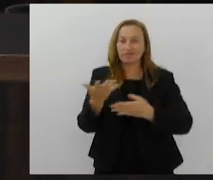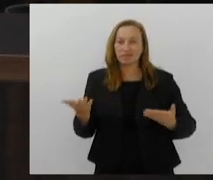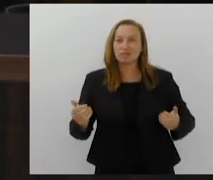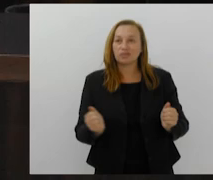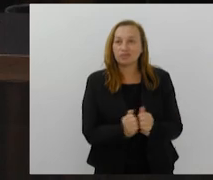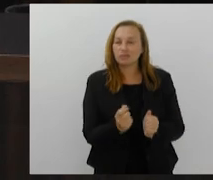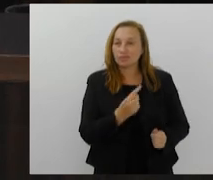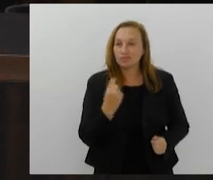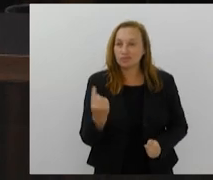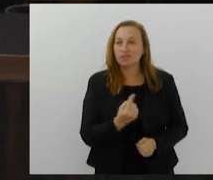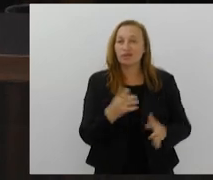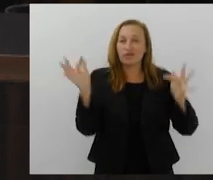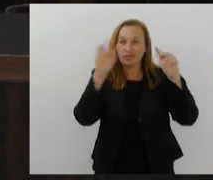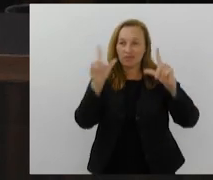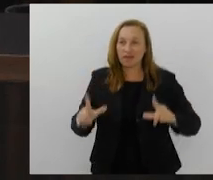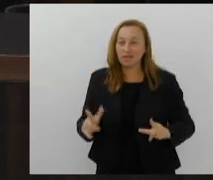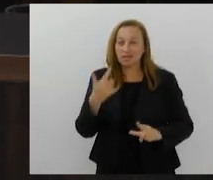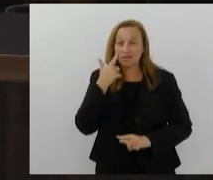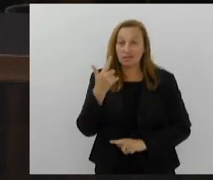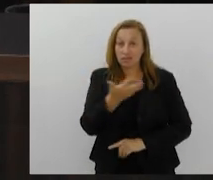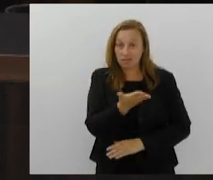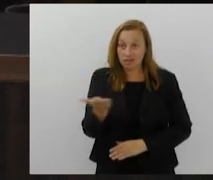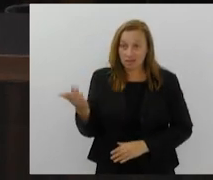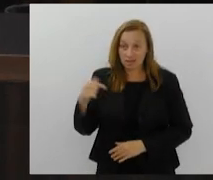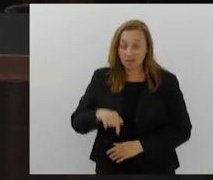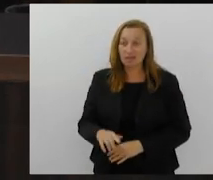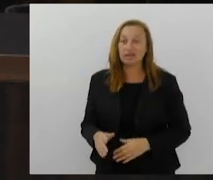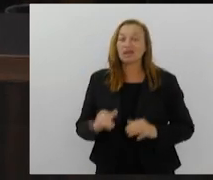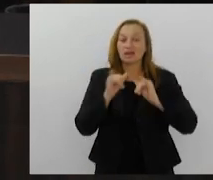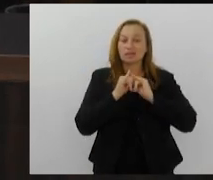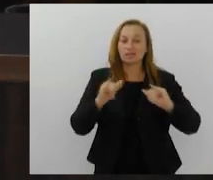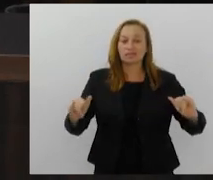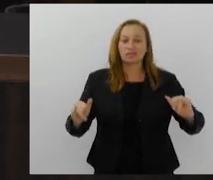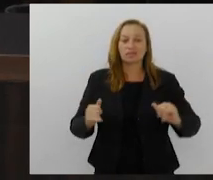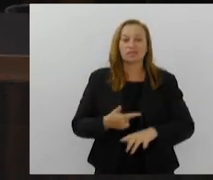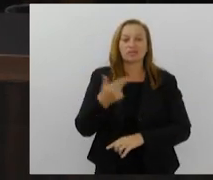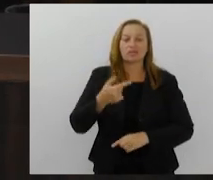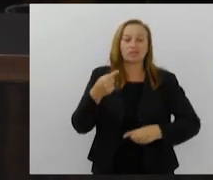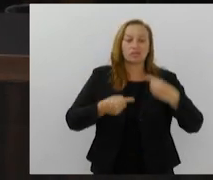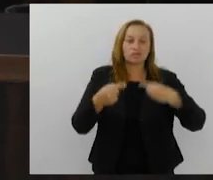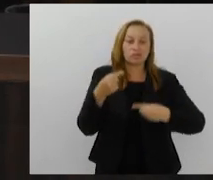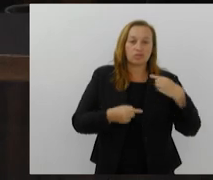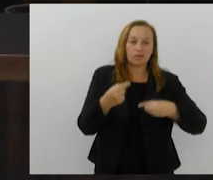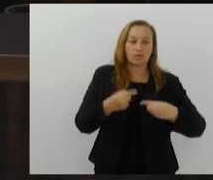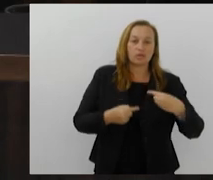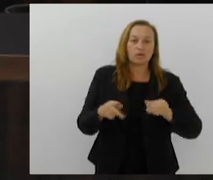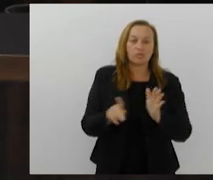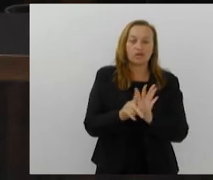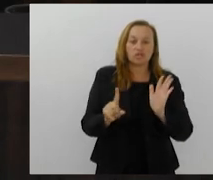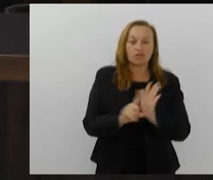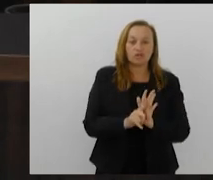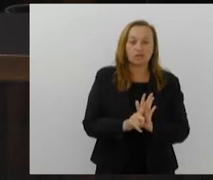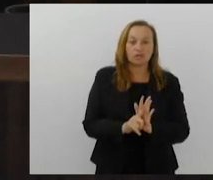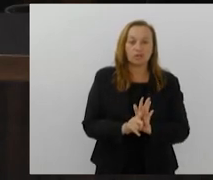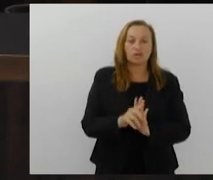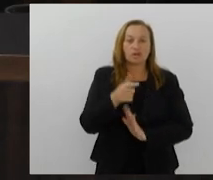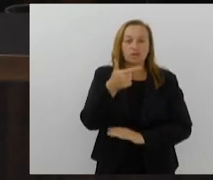conosco. Feliz de vê-los aqui conosco. Anuncio, em segunda discussão, projeto de lei